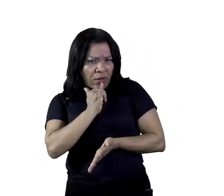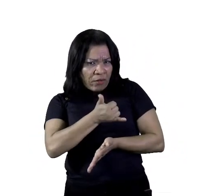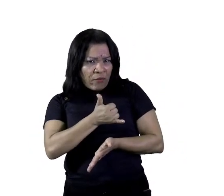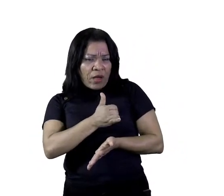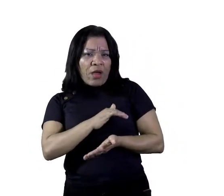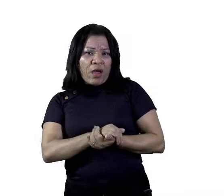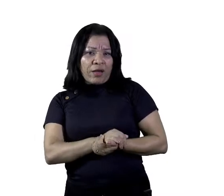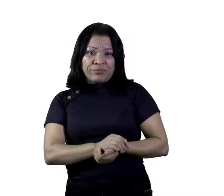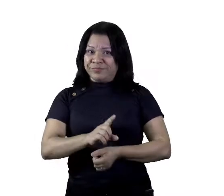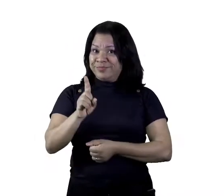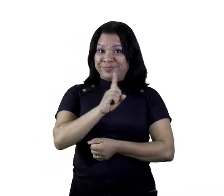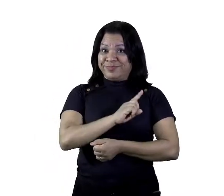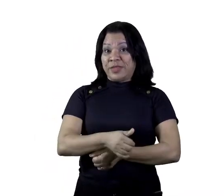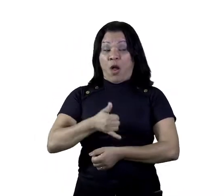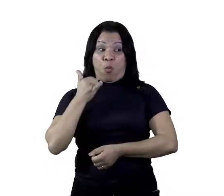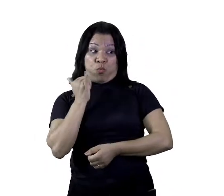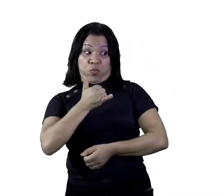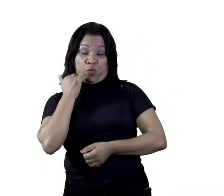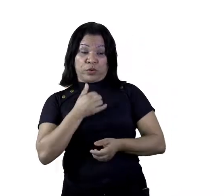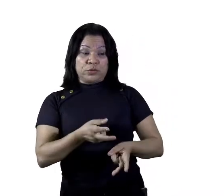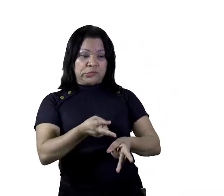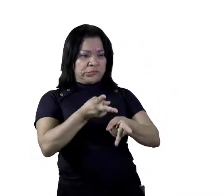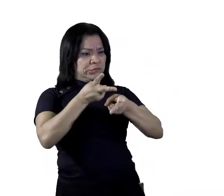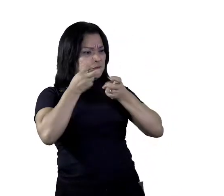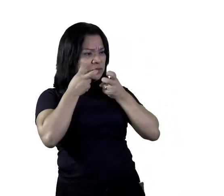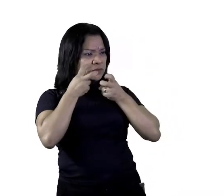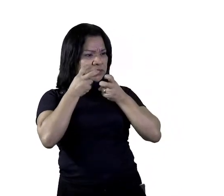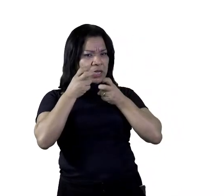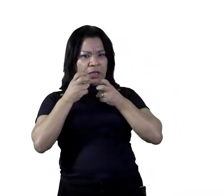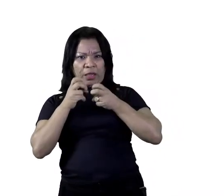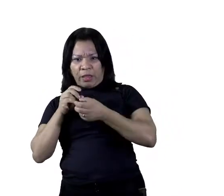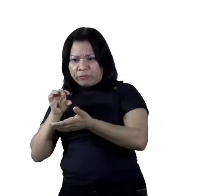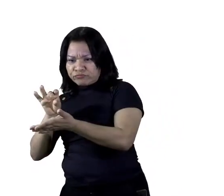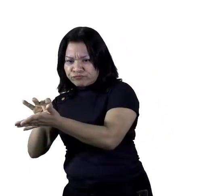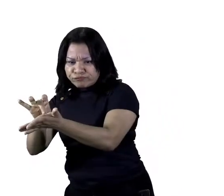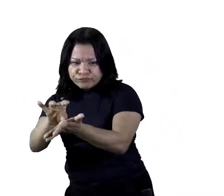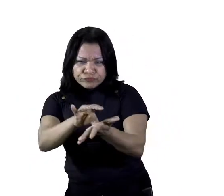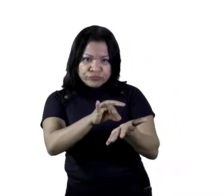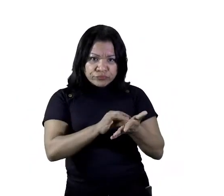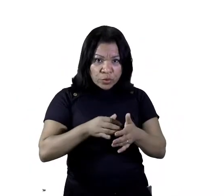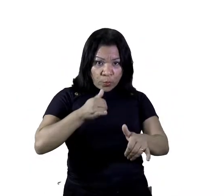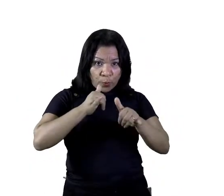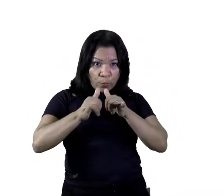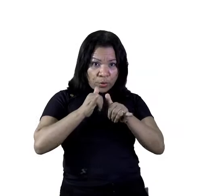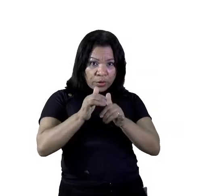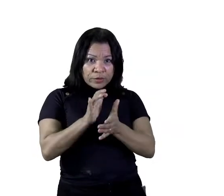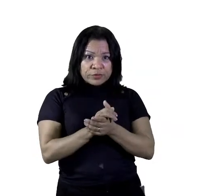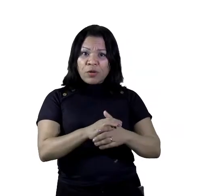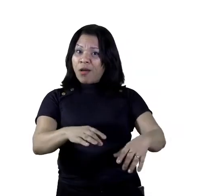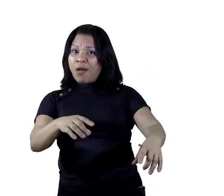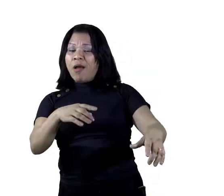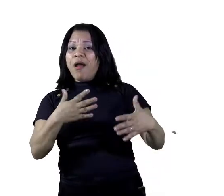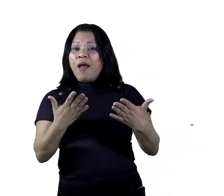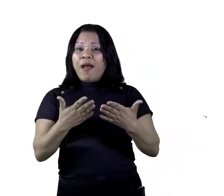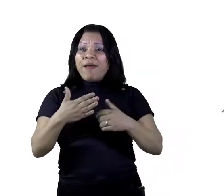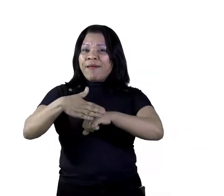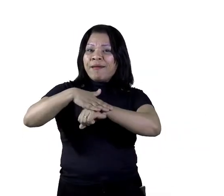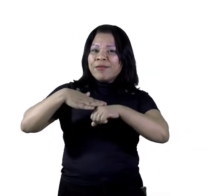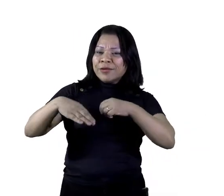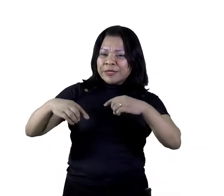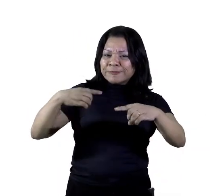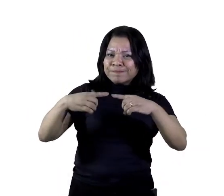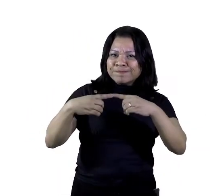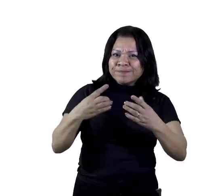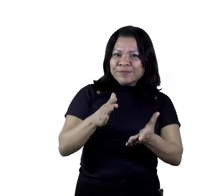né? Era o narrador observador. Ele estava só observando os fatos e contando. E o diálogo? Direto, porque